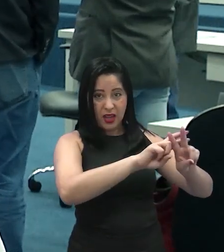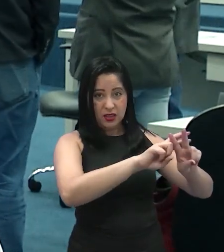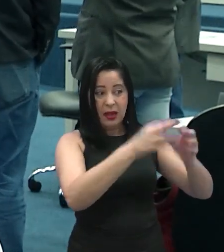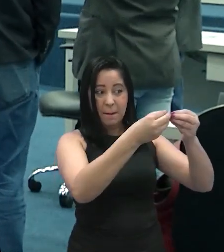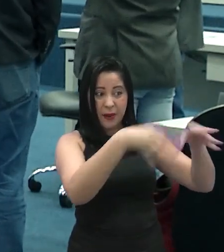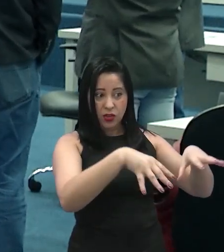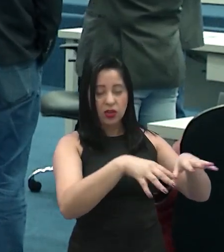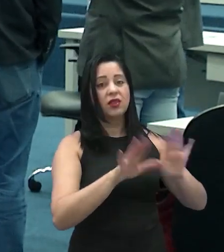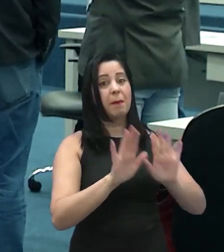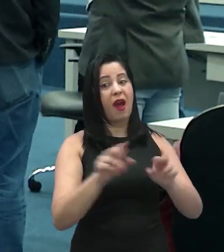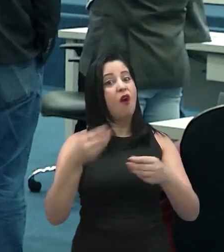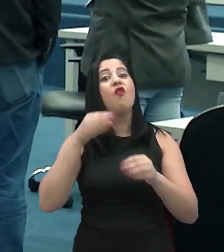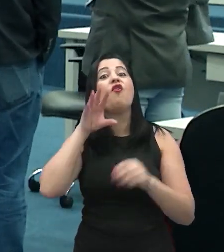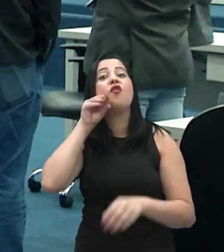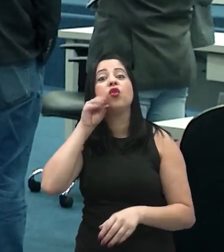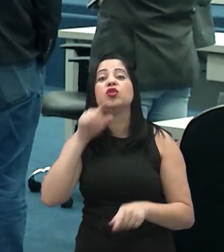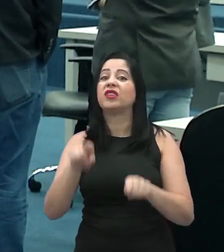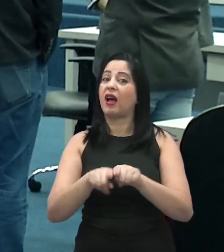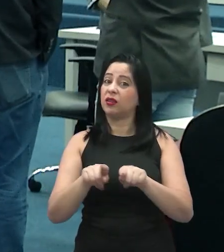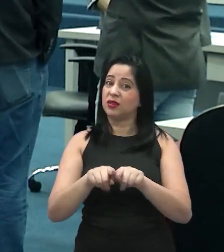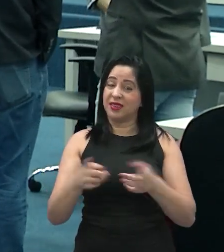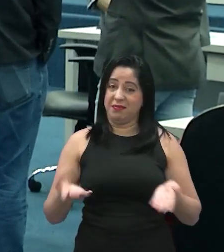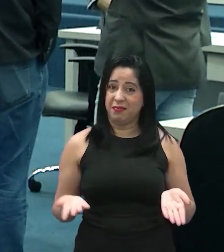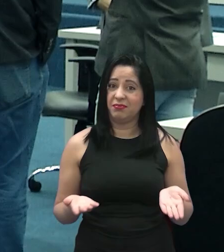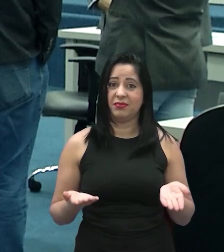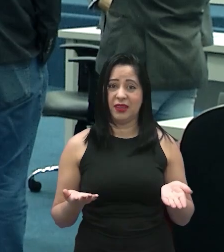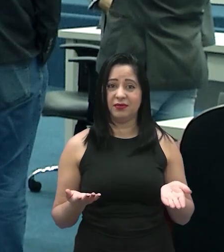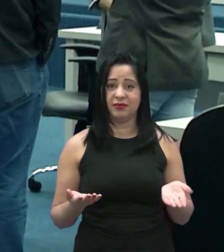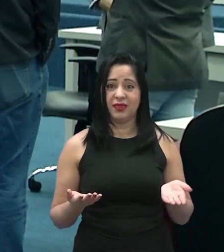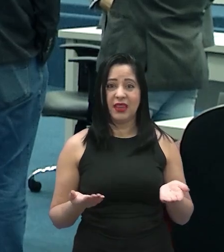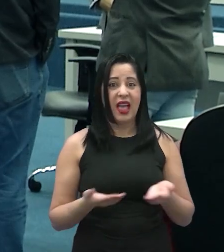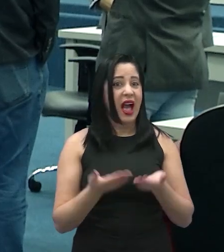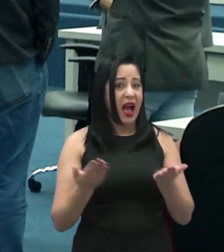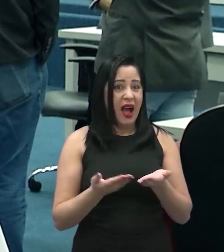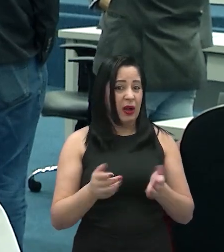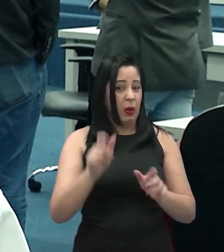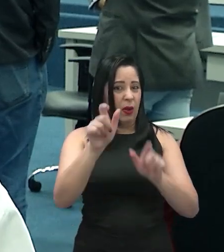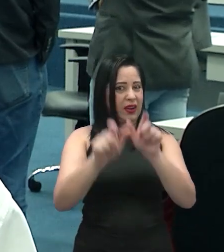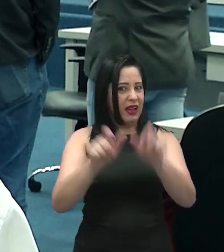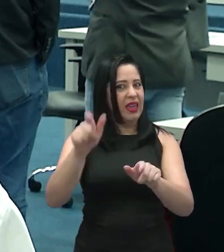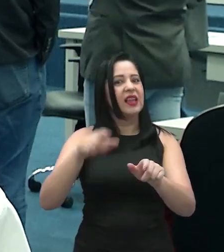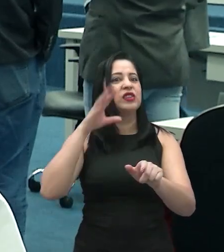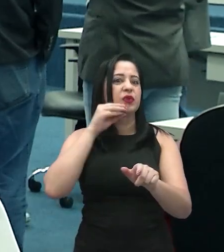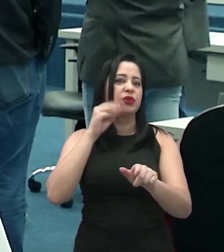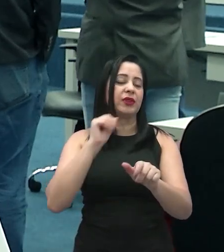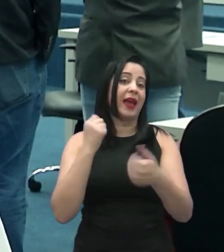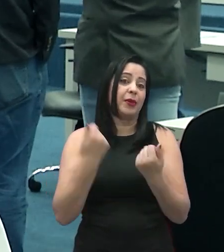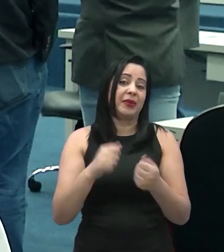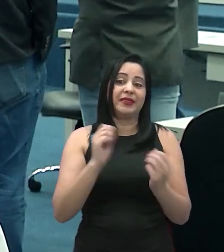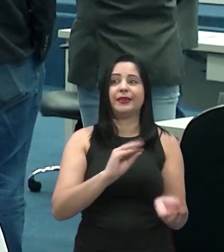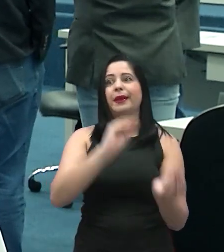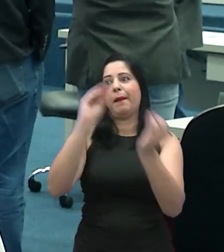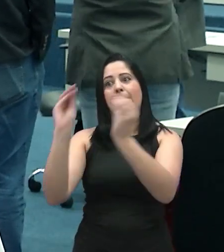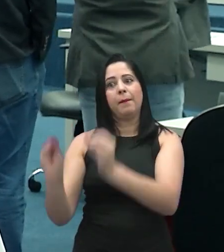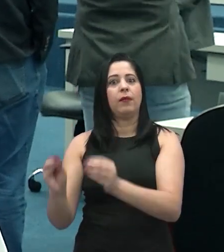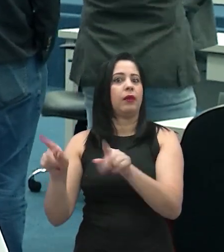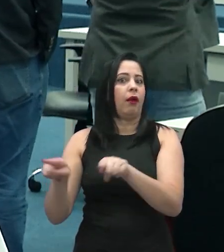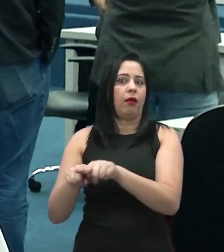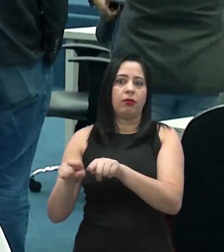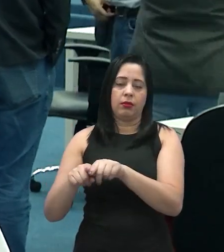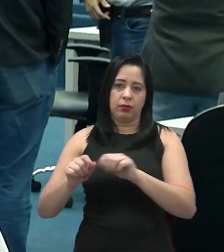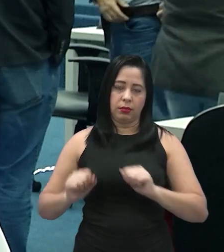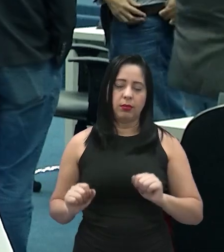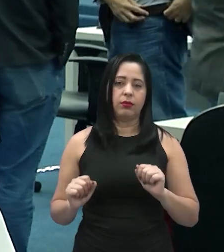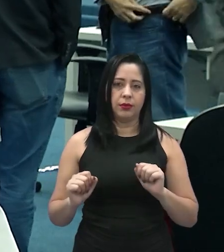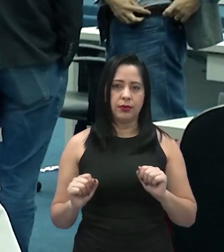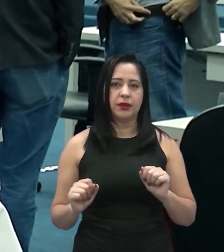os funcionários também foram pegos de surpresas, eles provavelmente vão ter que deslocar para outros lugares, né? Então acho